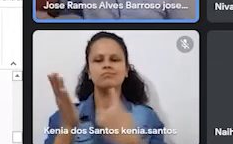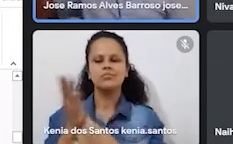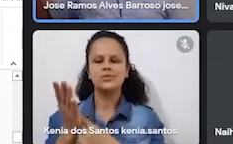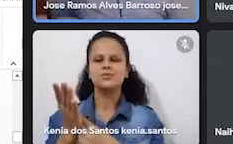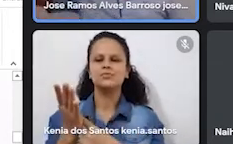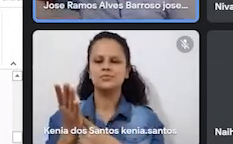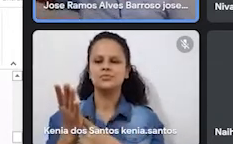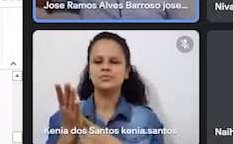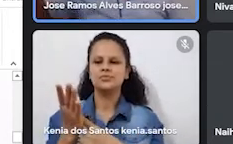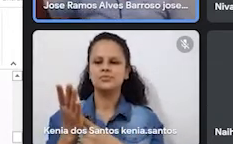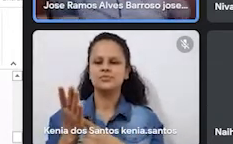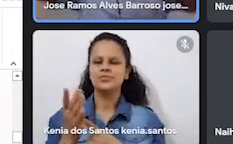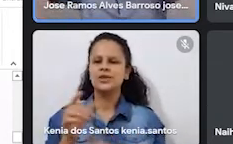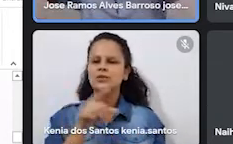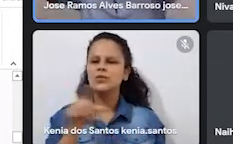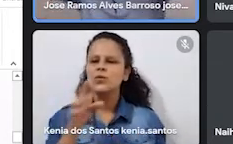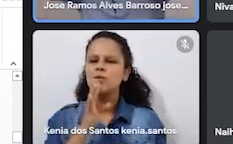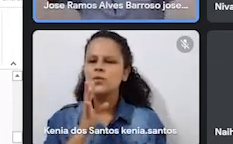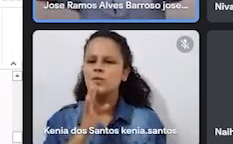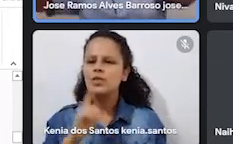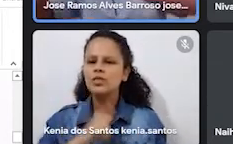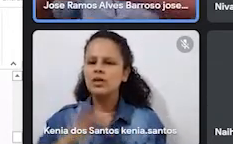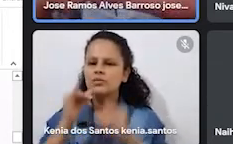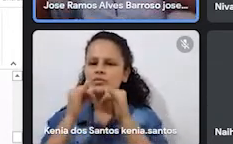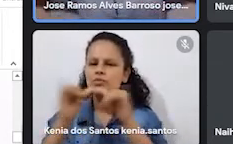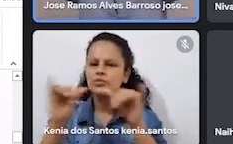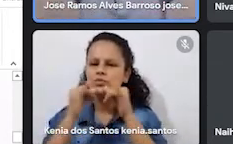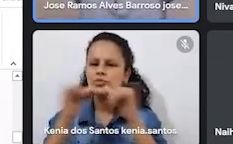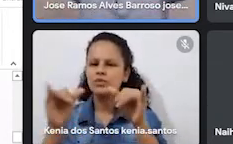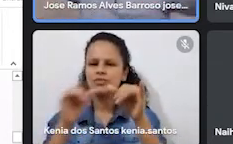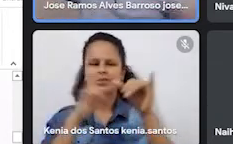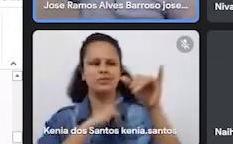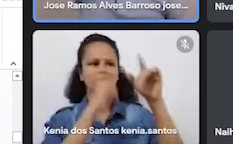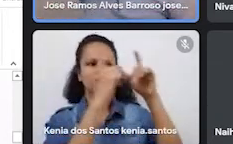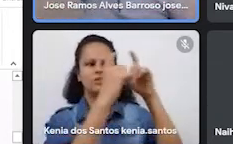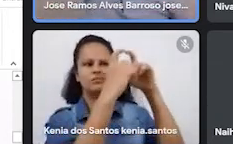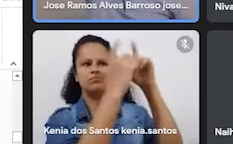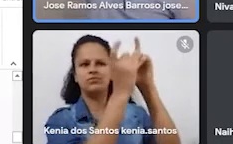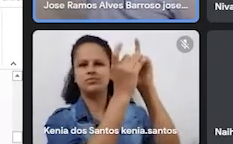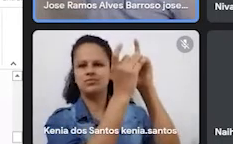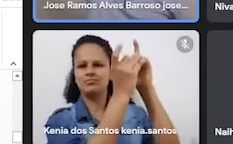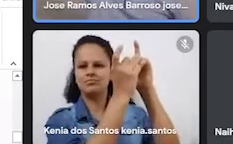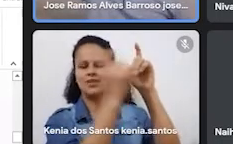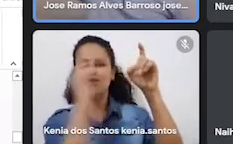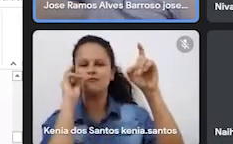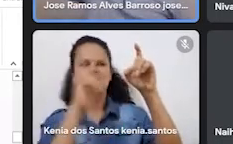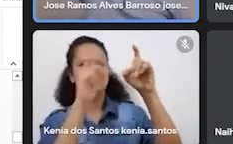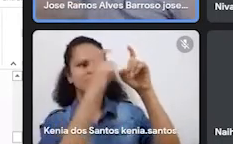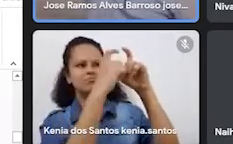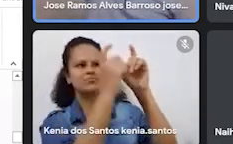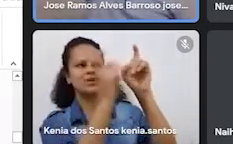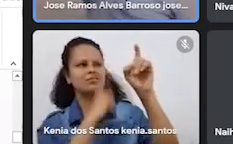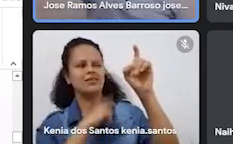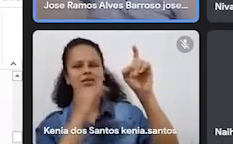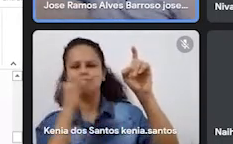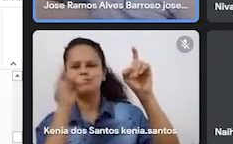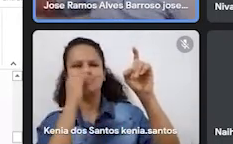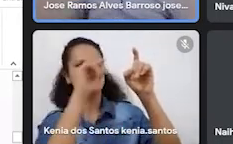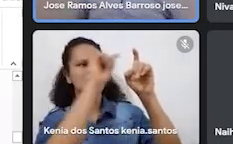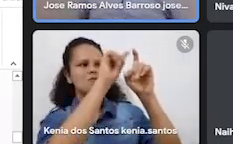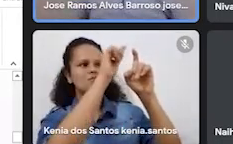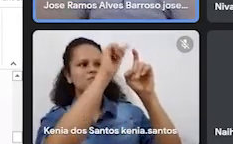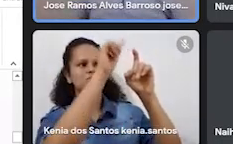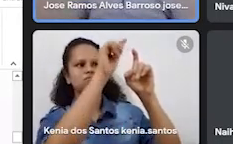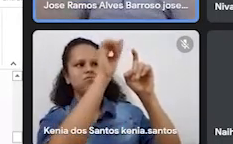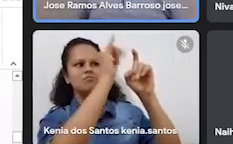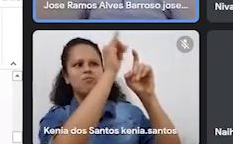Aqueles arcos que vocês vê mesmo, aquele cara abre a chave lá, é aquele arco mesmo que você vê na filmagem.